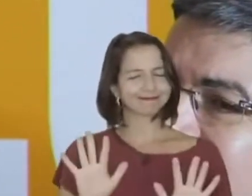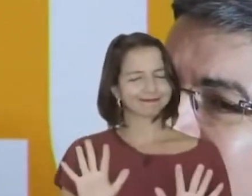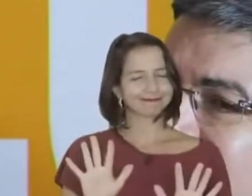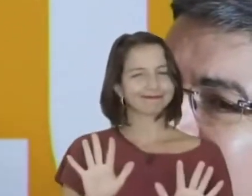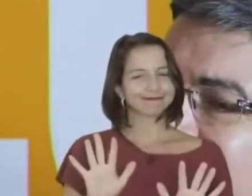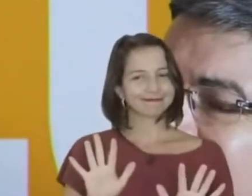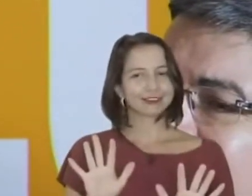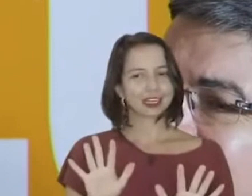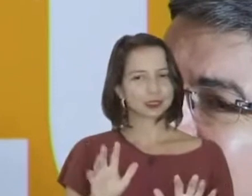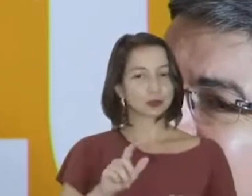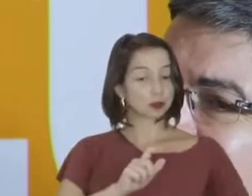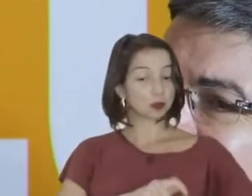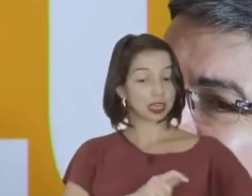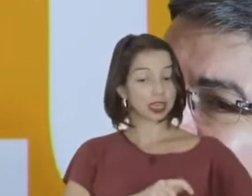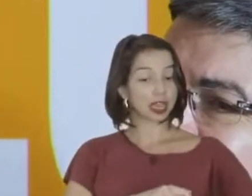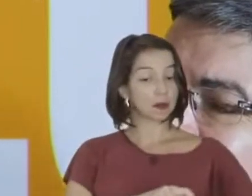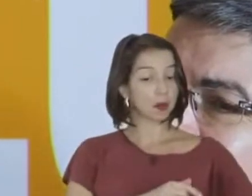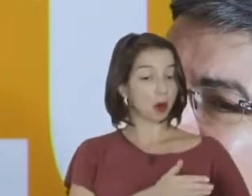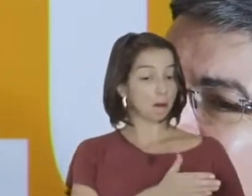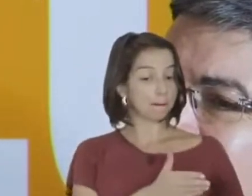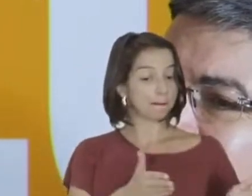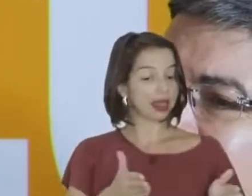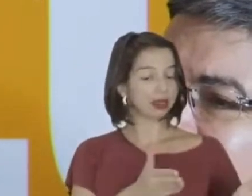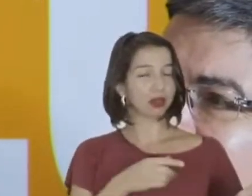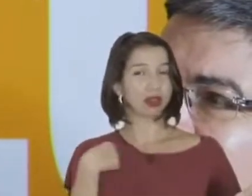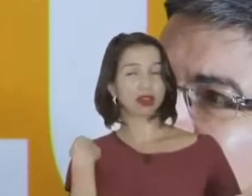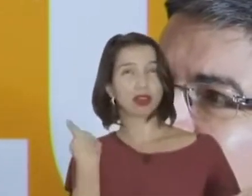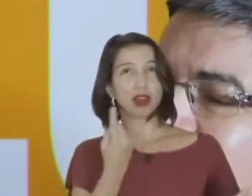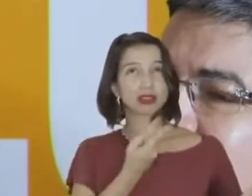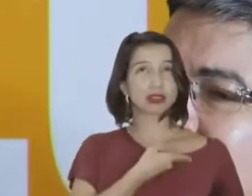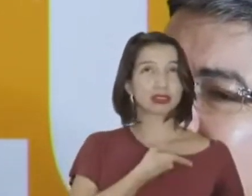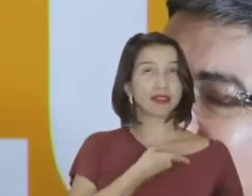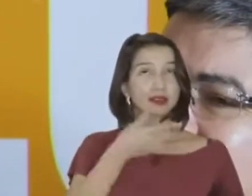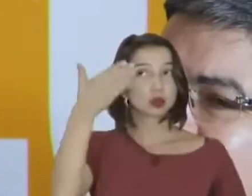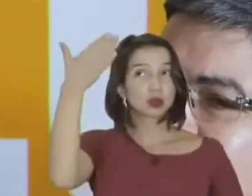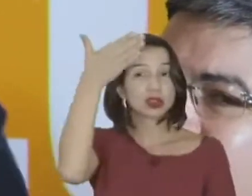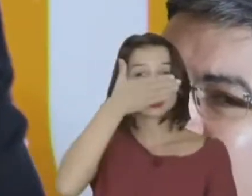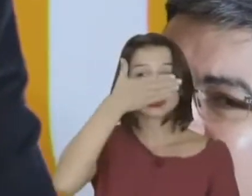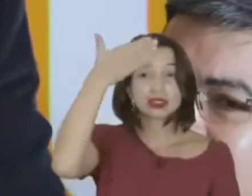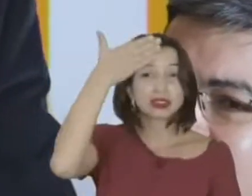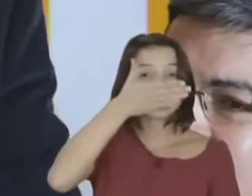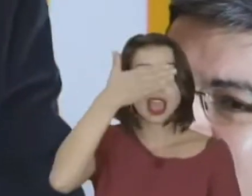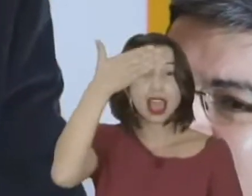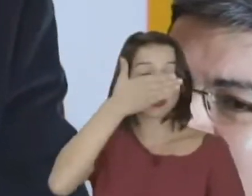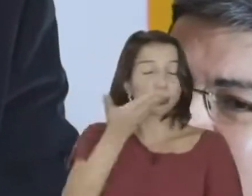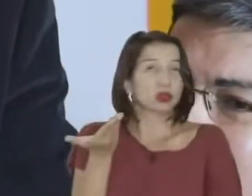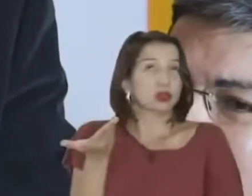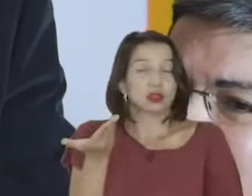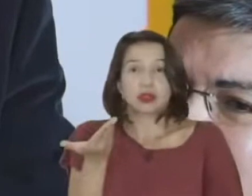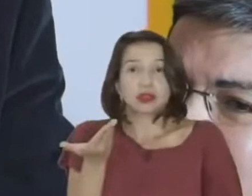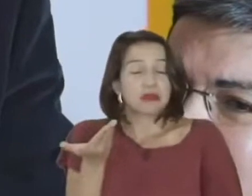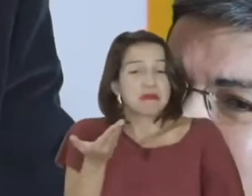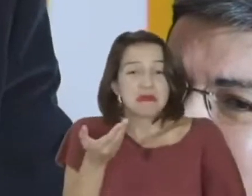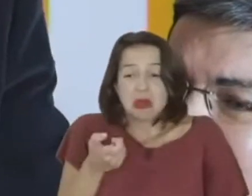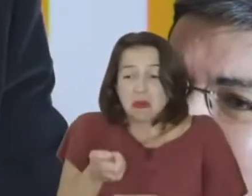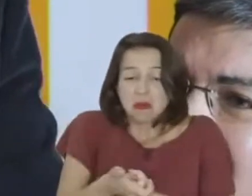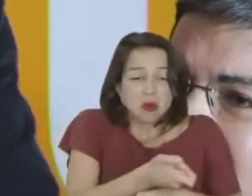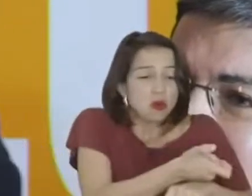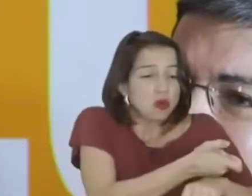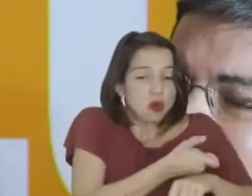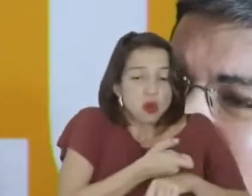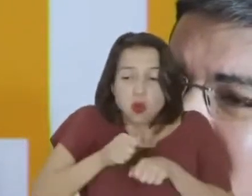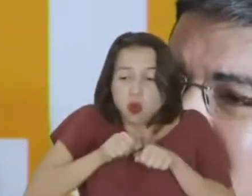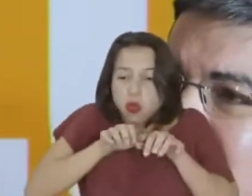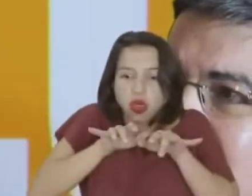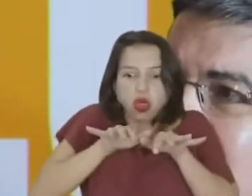nós estávamos, na verdade, entorpecidos pela quantidade de mentira e pela negação da política. Nós sabemos